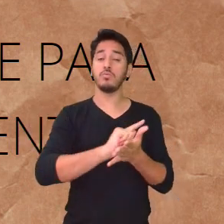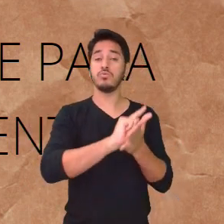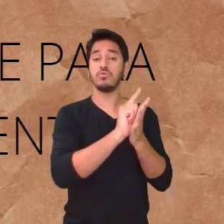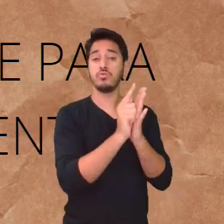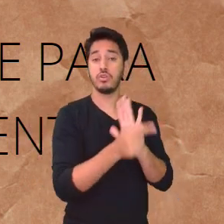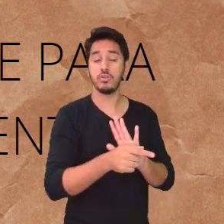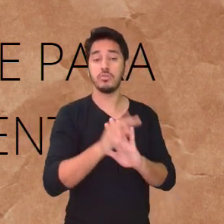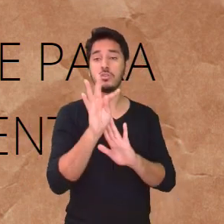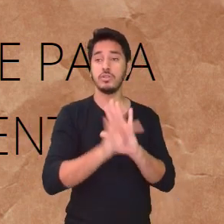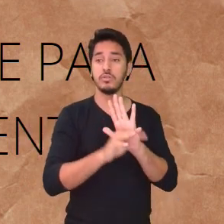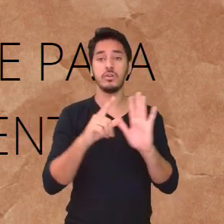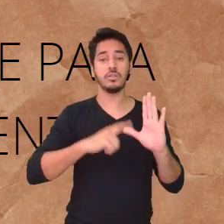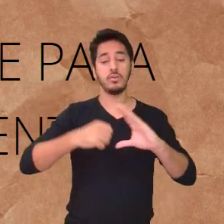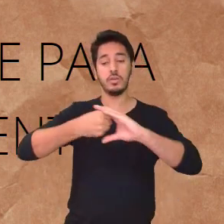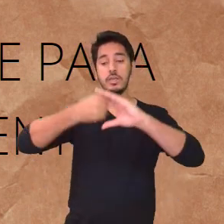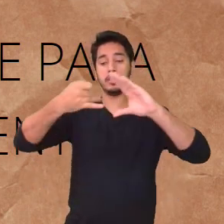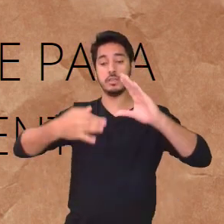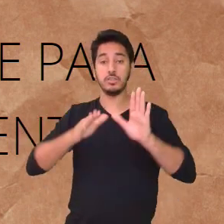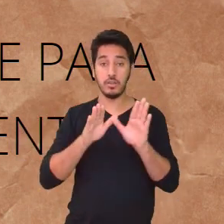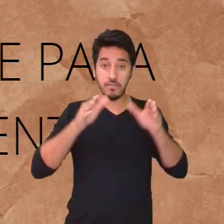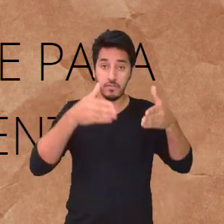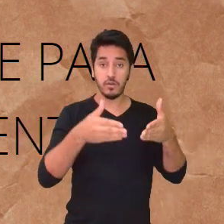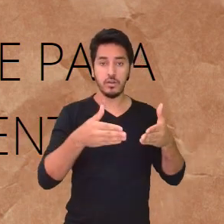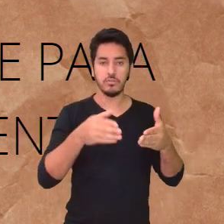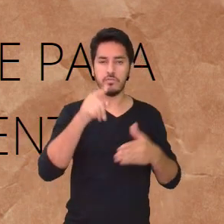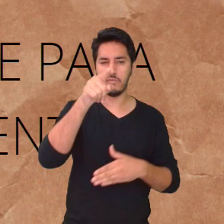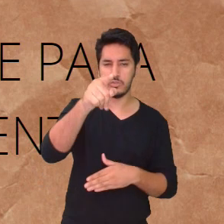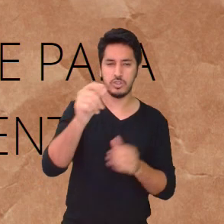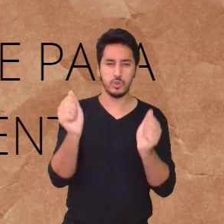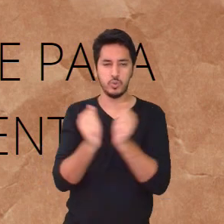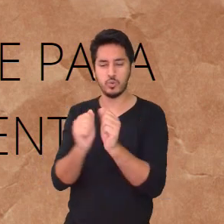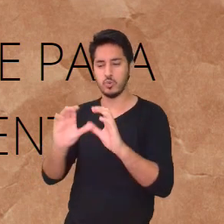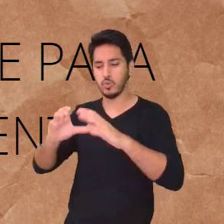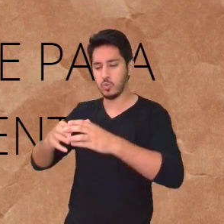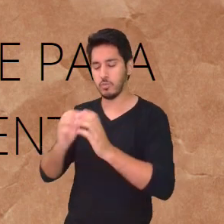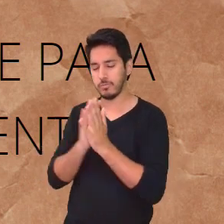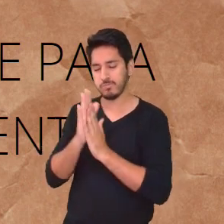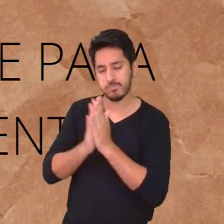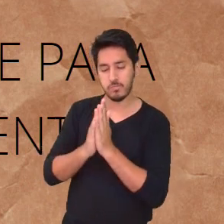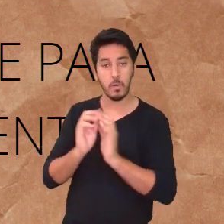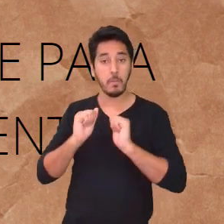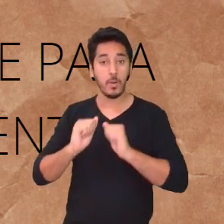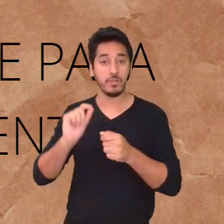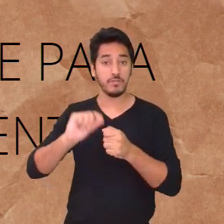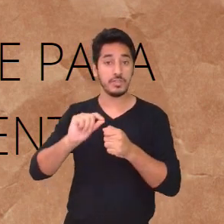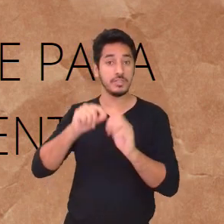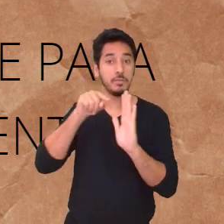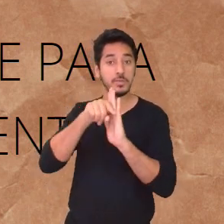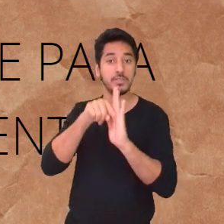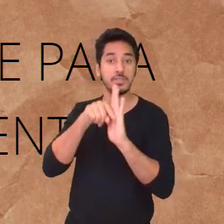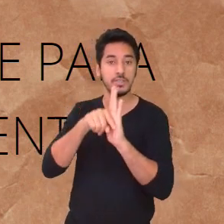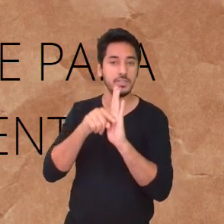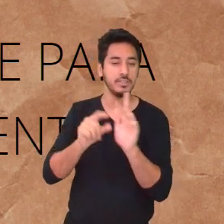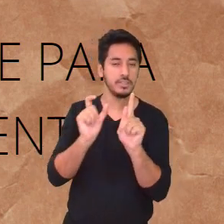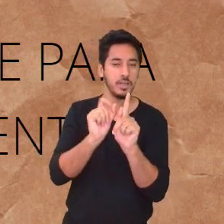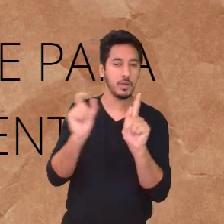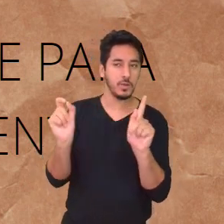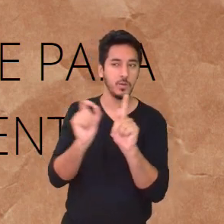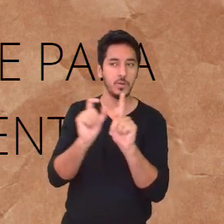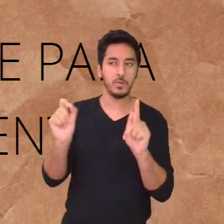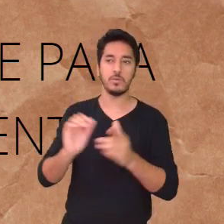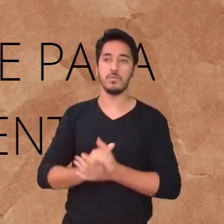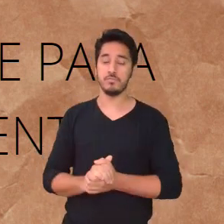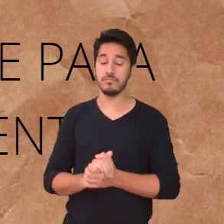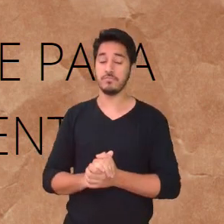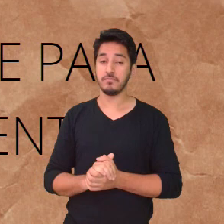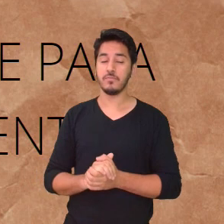tem uma característica específica. Vocês, junto com a turma, pode fazer aí essa pesquisa, essa googlada,